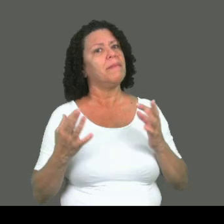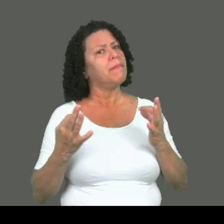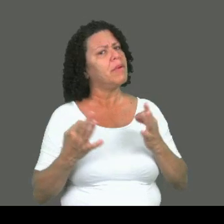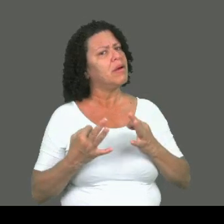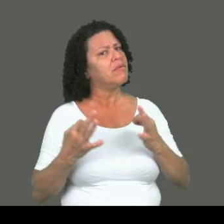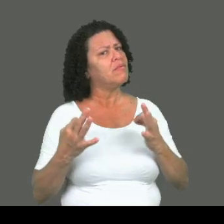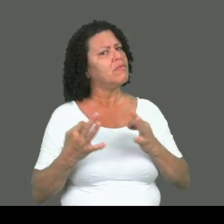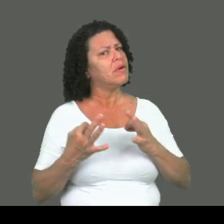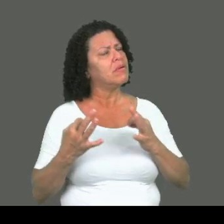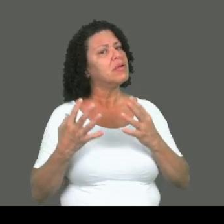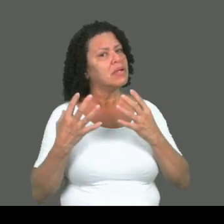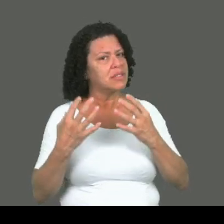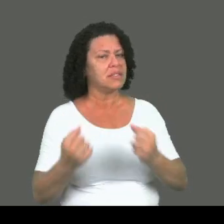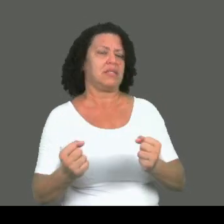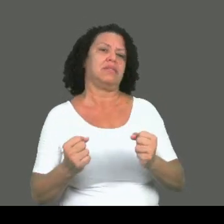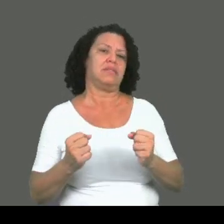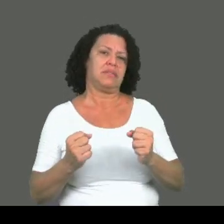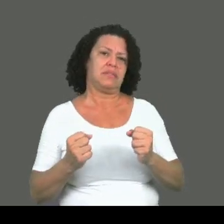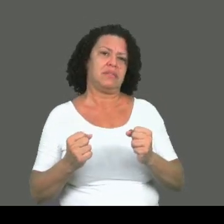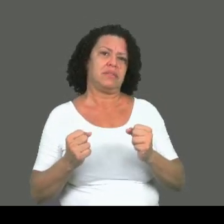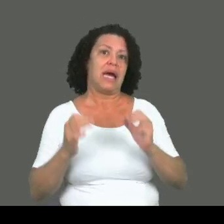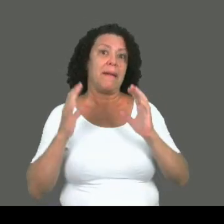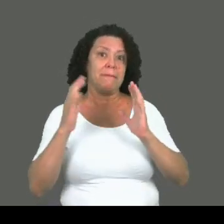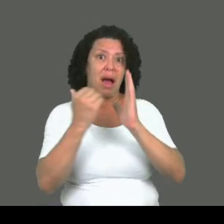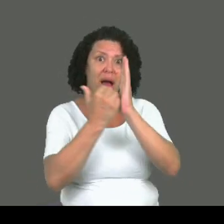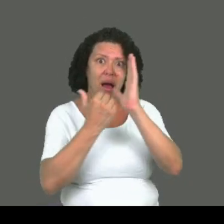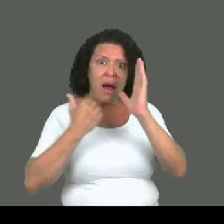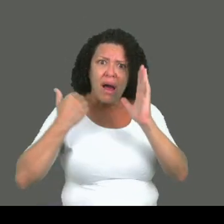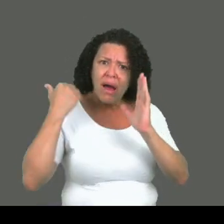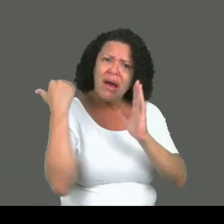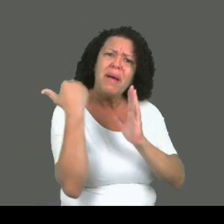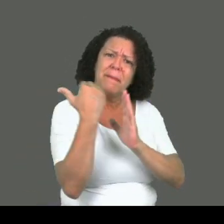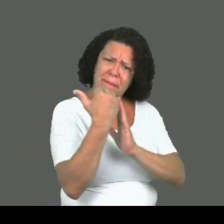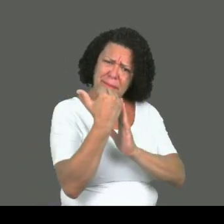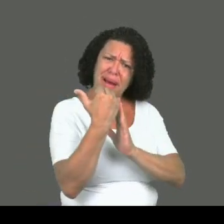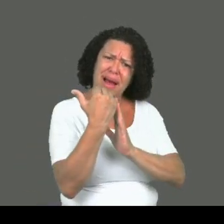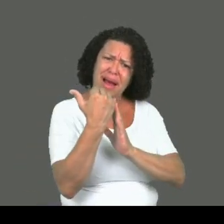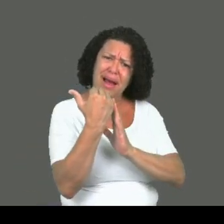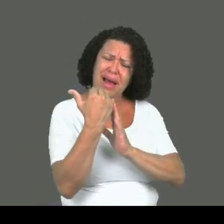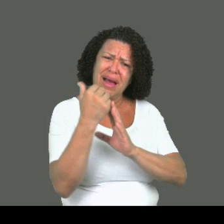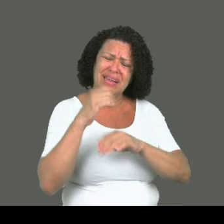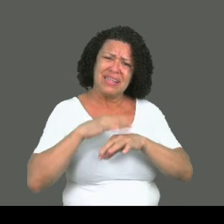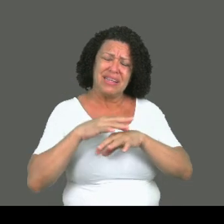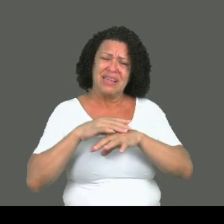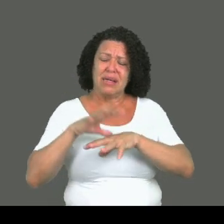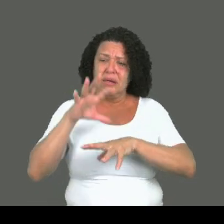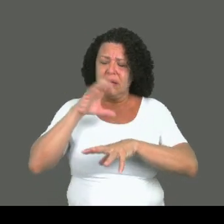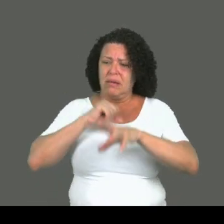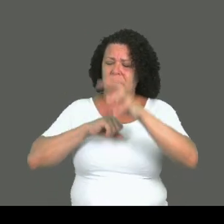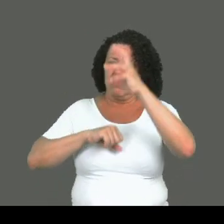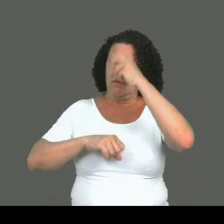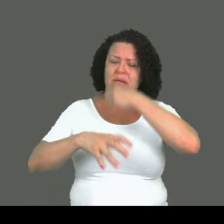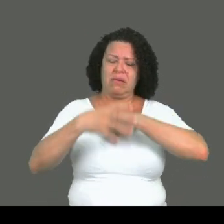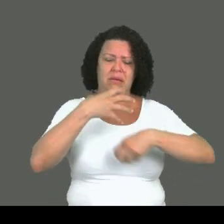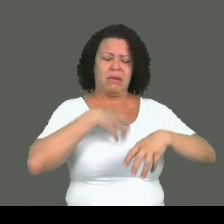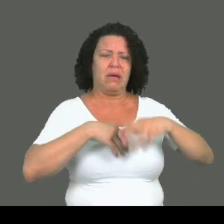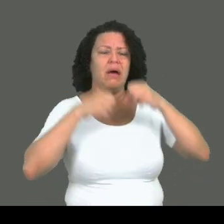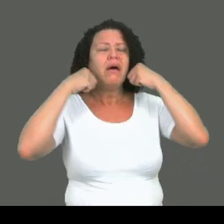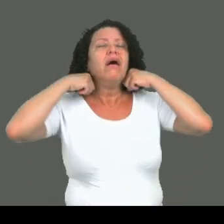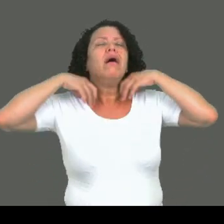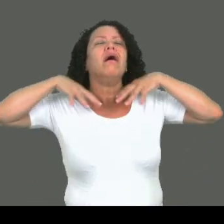perfeitamente aceitáveis. Ao extrapolar para os distúrbios respiratórios, a sudorese,